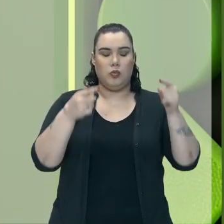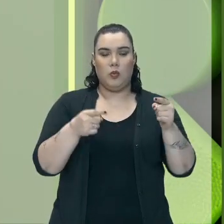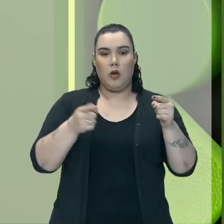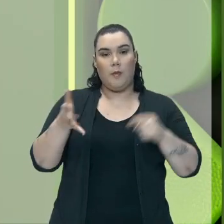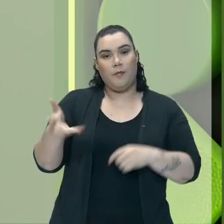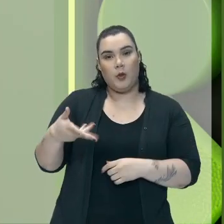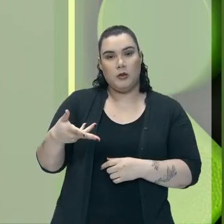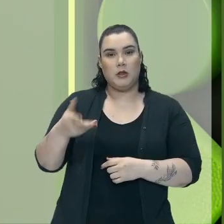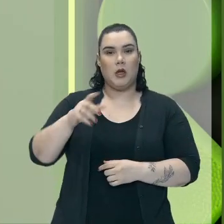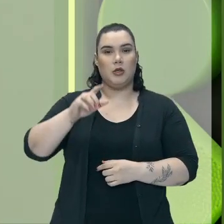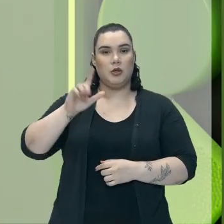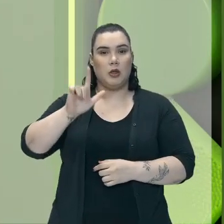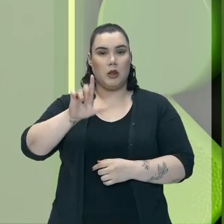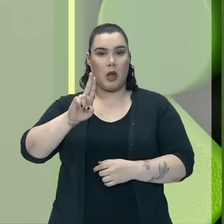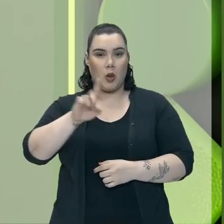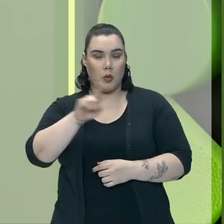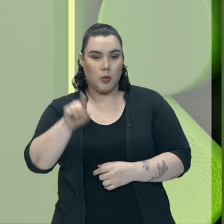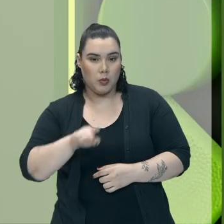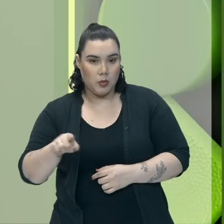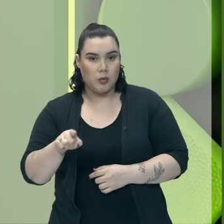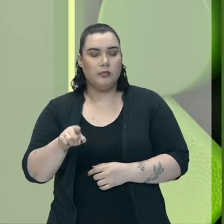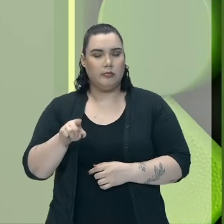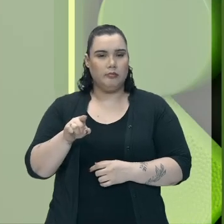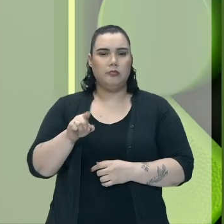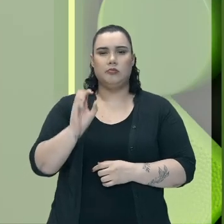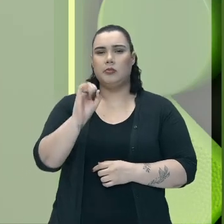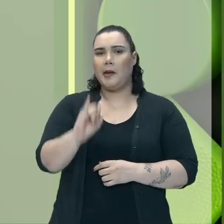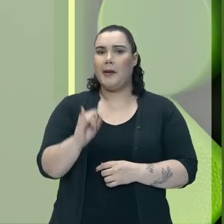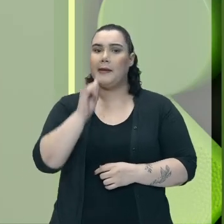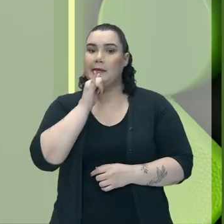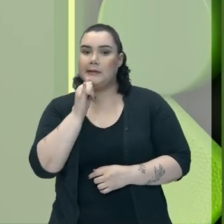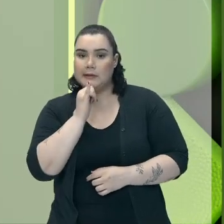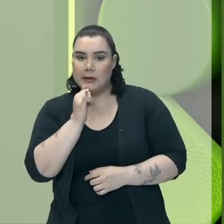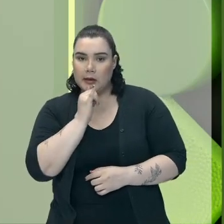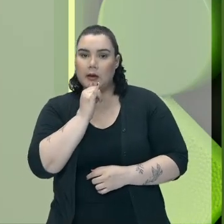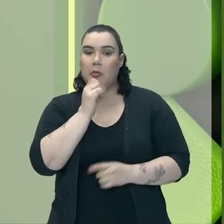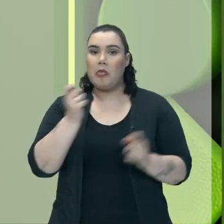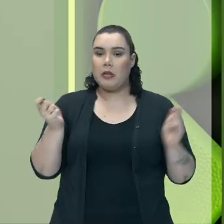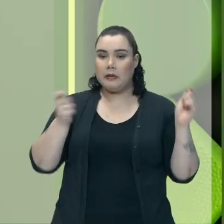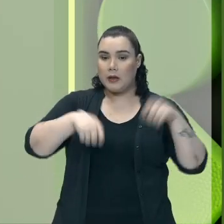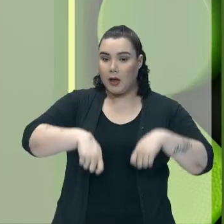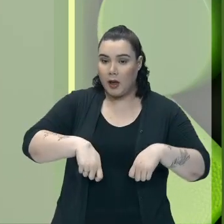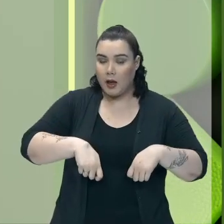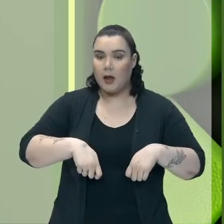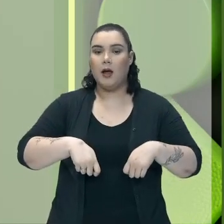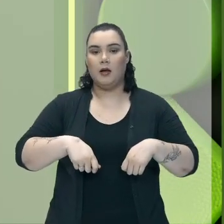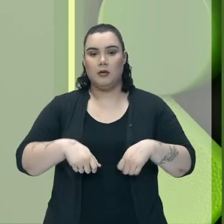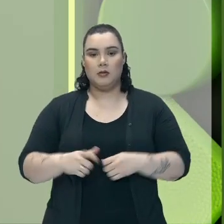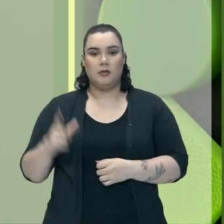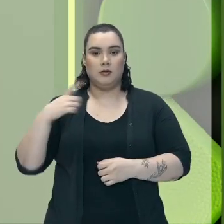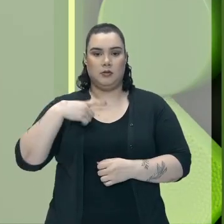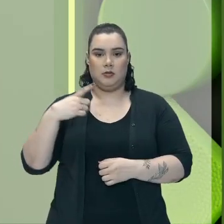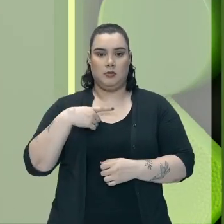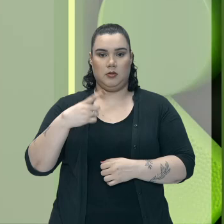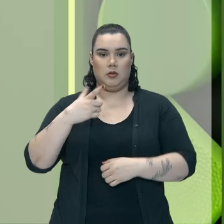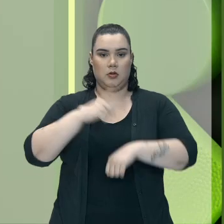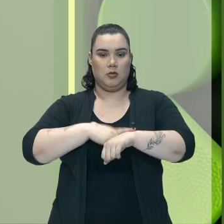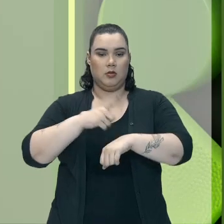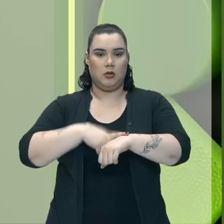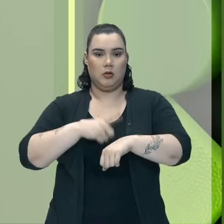humano. Mas se porventura nós conseguíssemos viajar à velocidade da luz, levaríamos um tempo